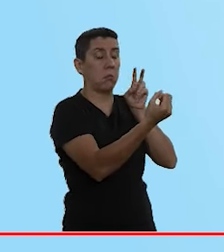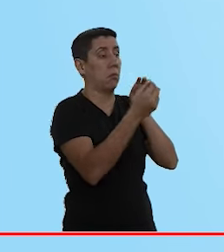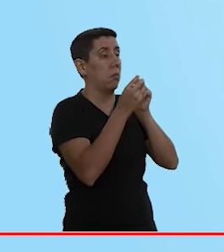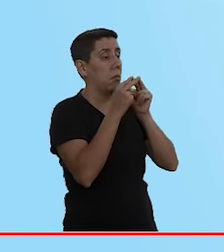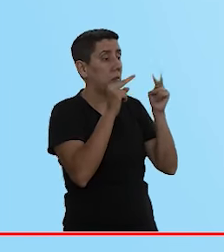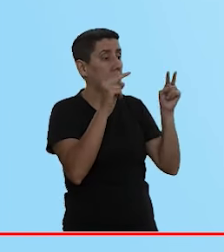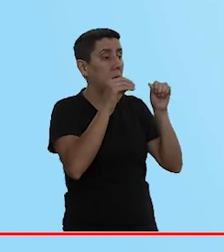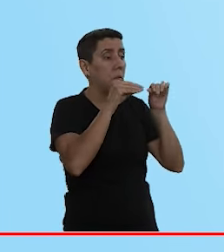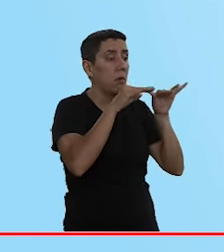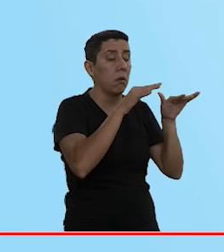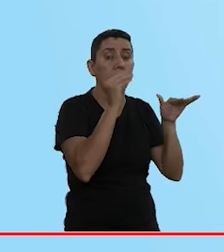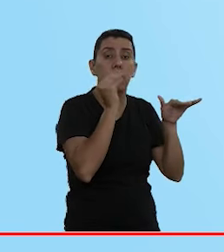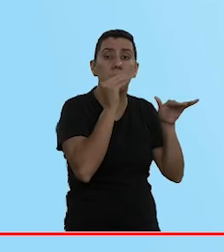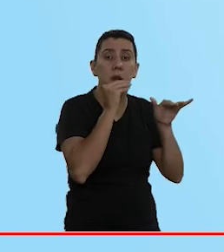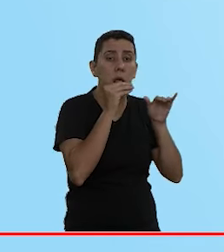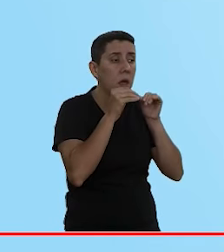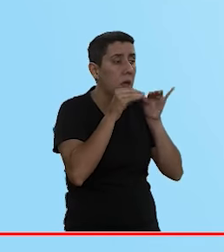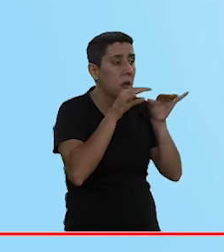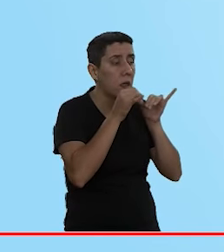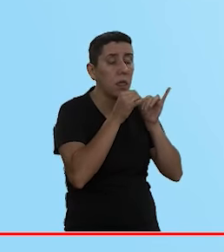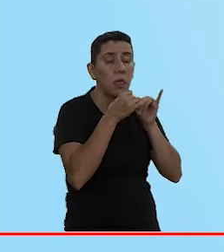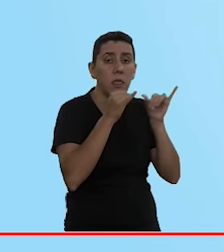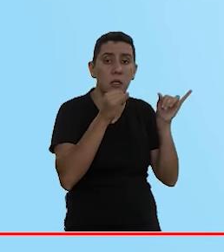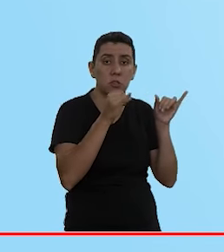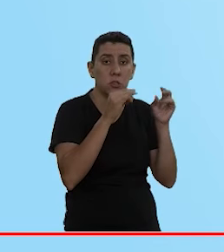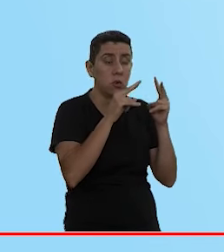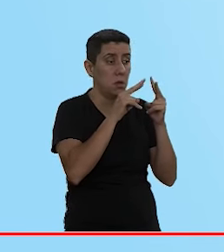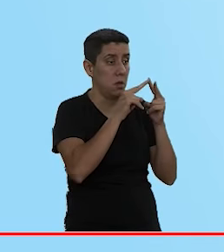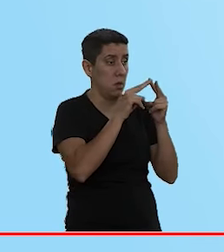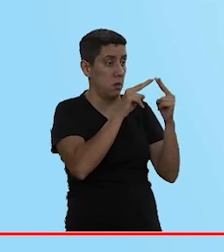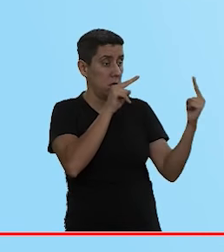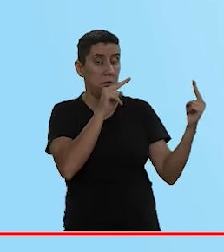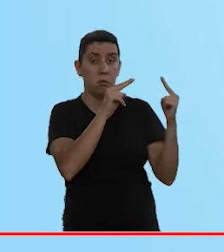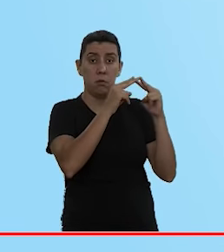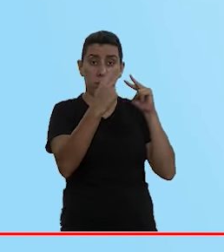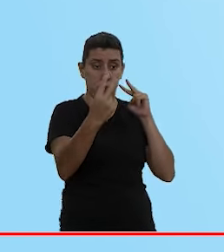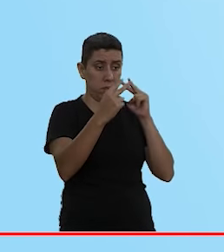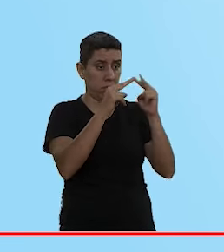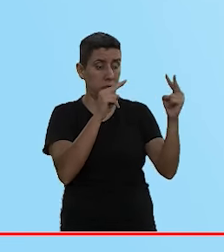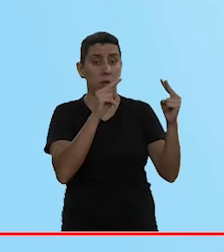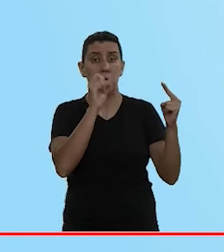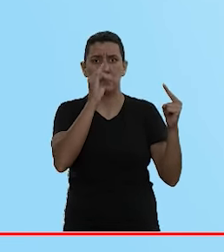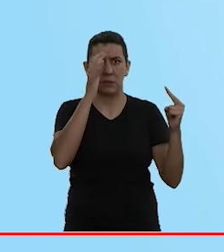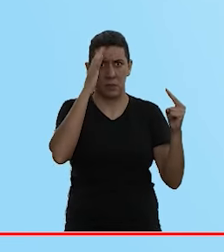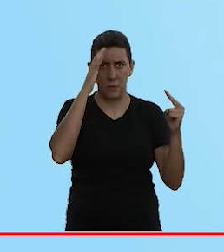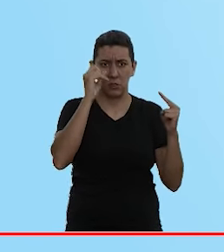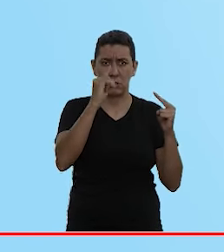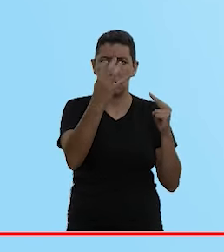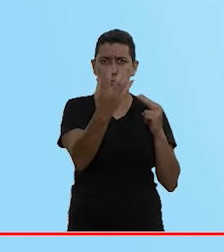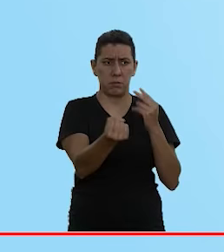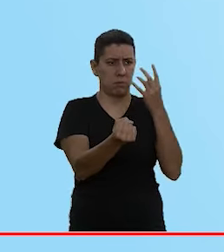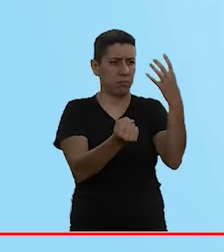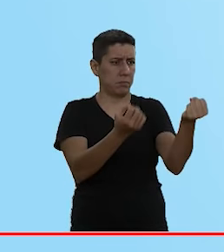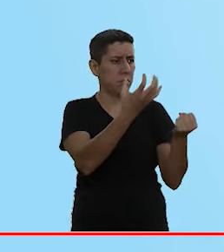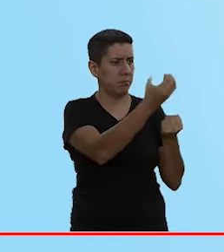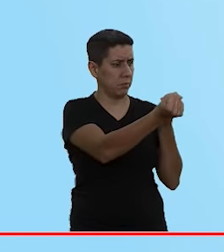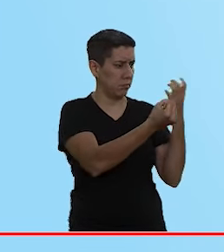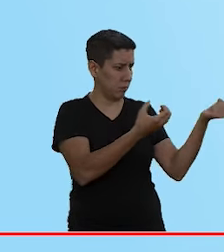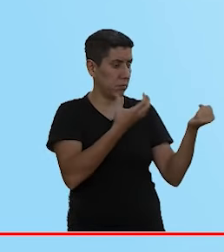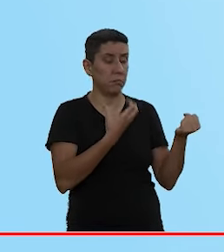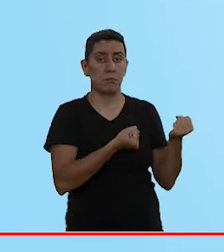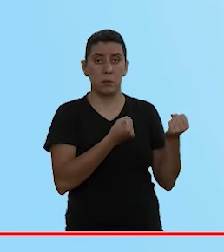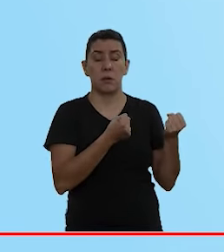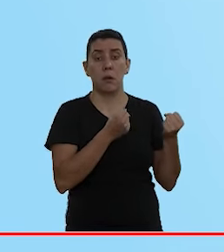subfrequência vai atuar daquelas plantas. Então, se mais usinas saírem do sistema, mais a frequência vai cair e mais